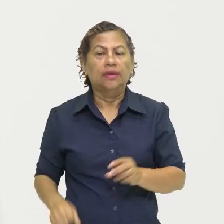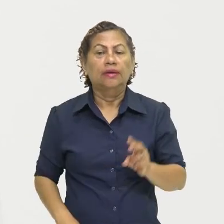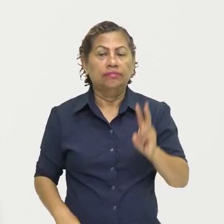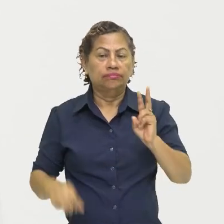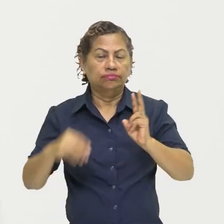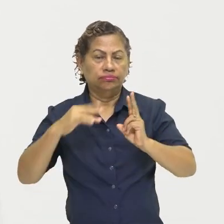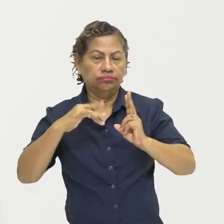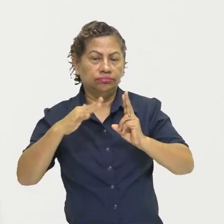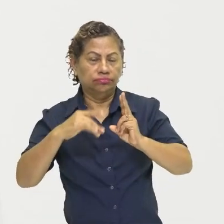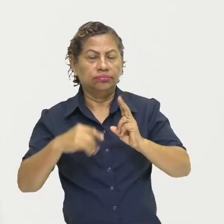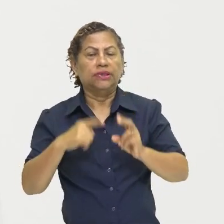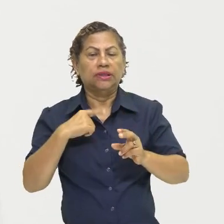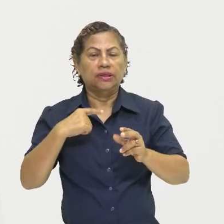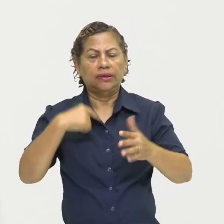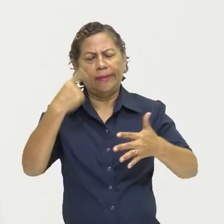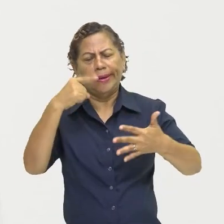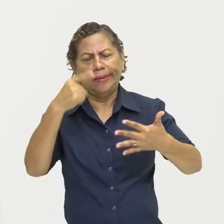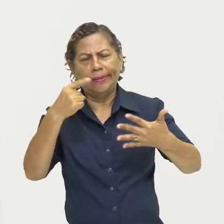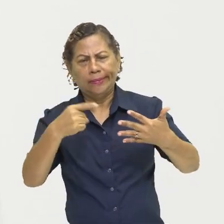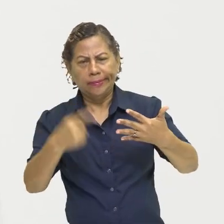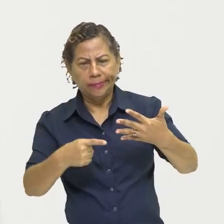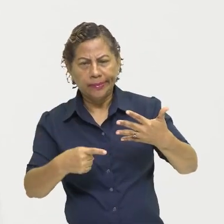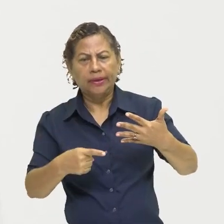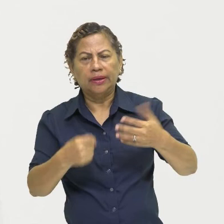modernistas. Por quê? Porque